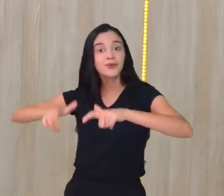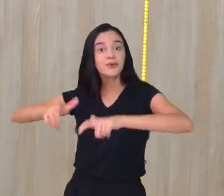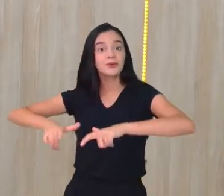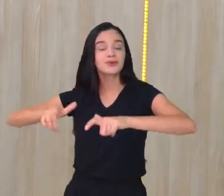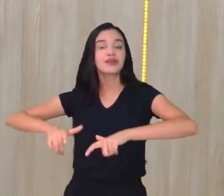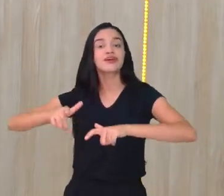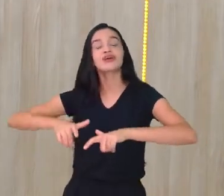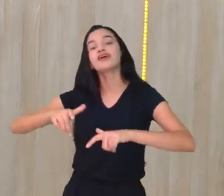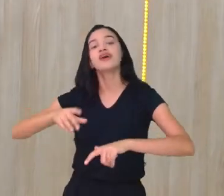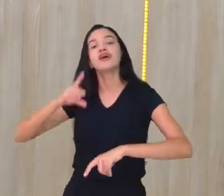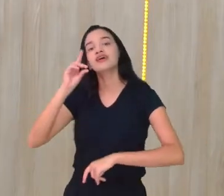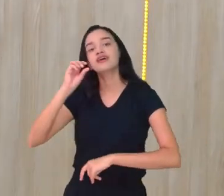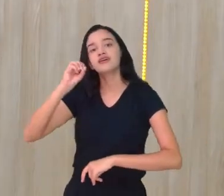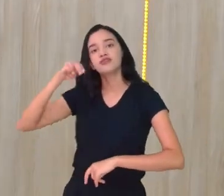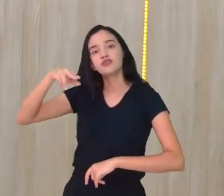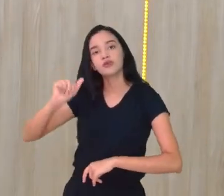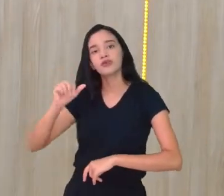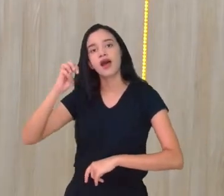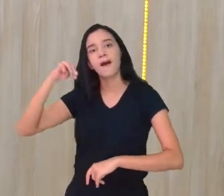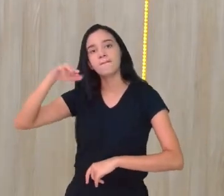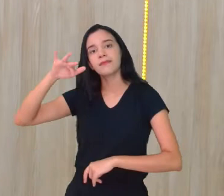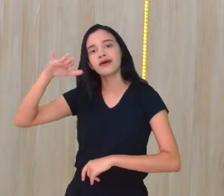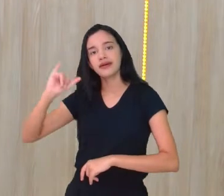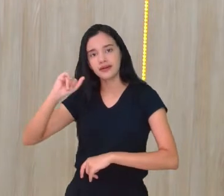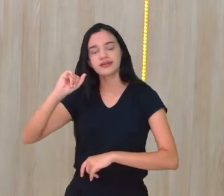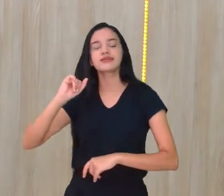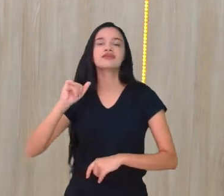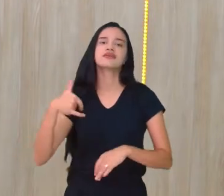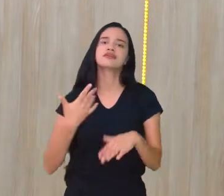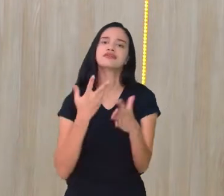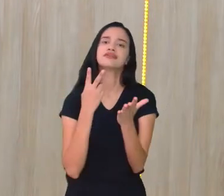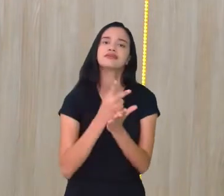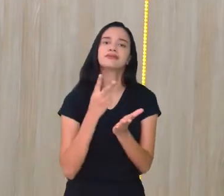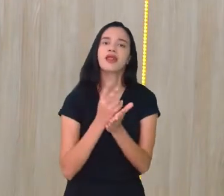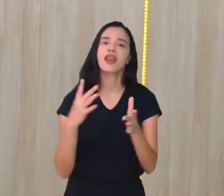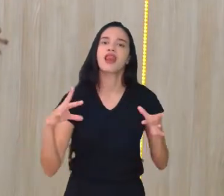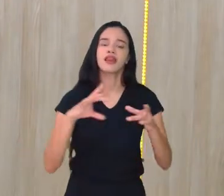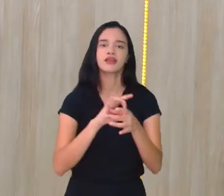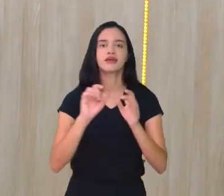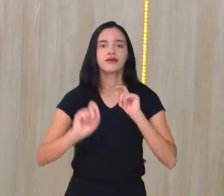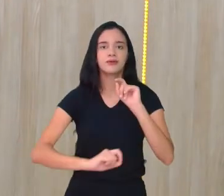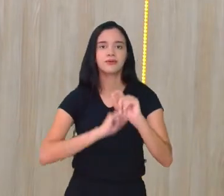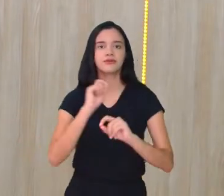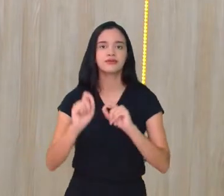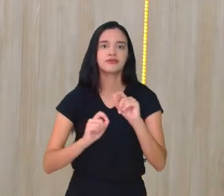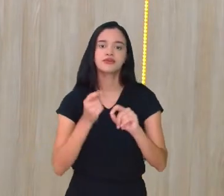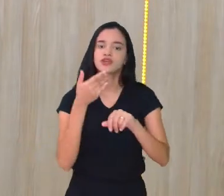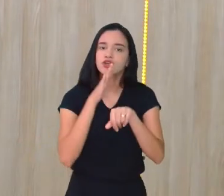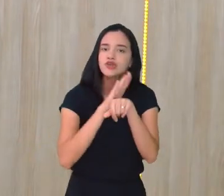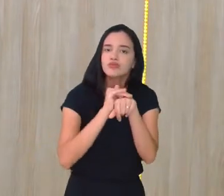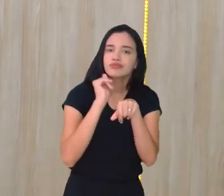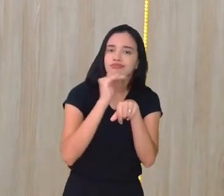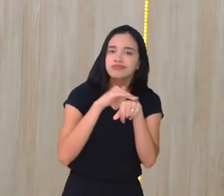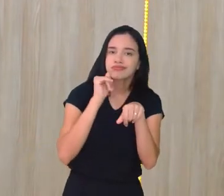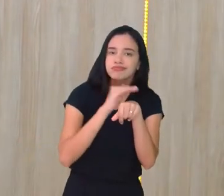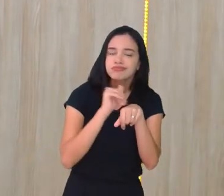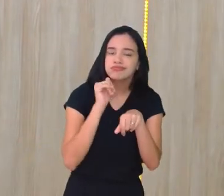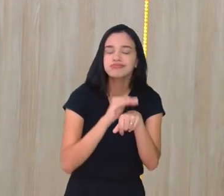Então, ou seja, falou de lugar, vai estar sempre ligando essa questão de